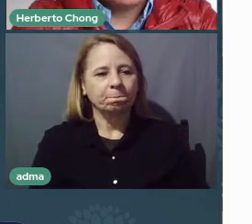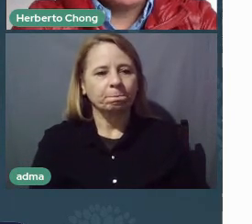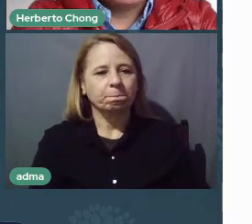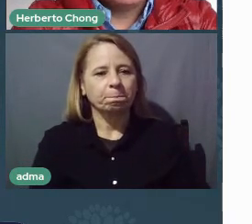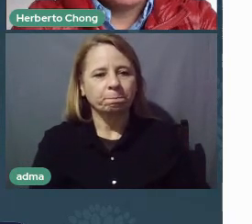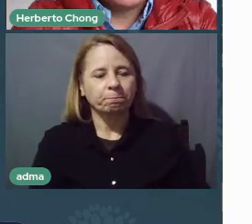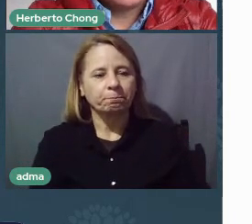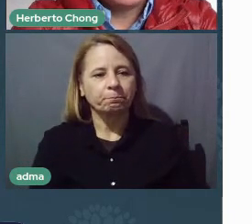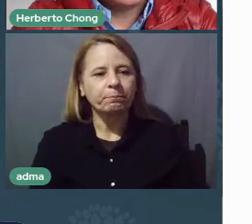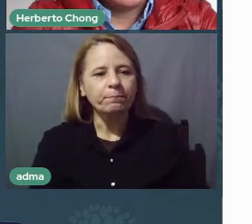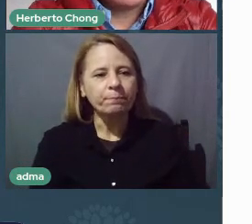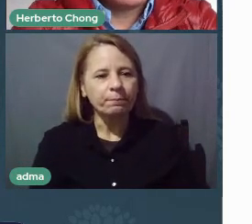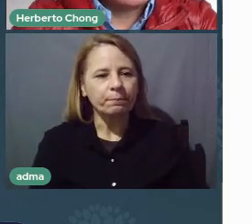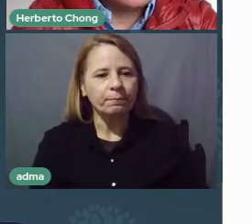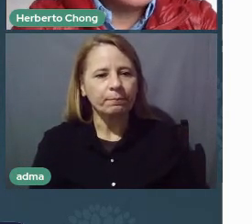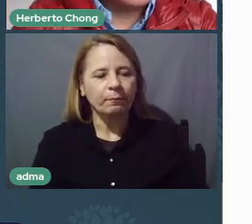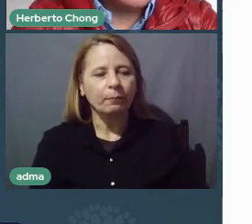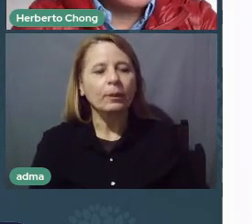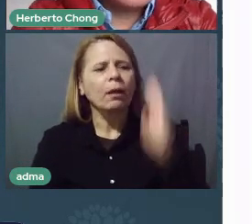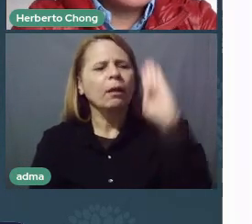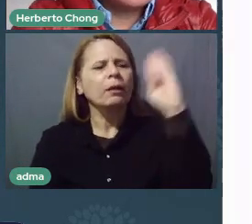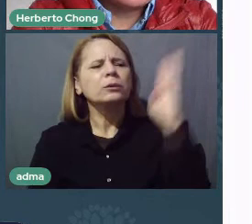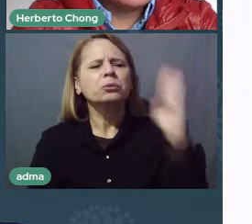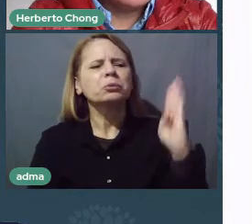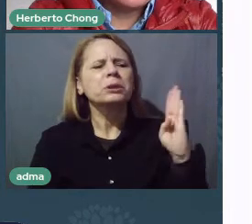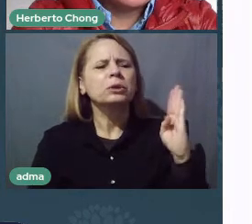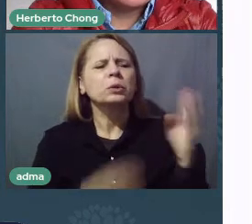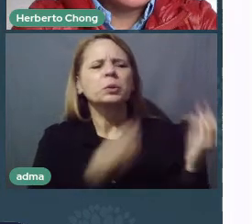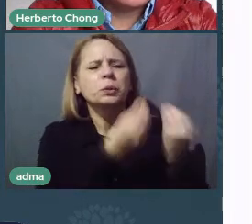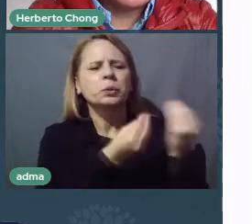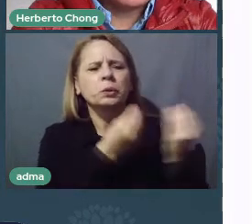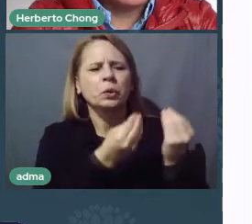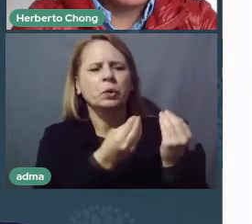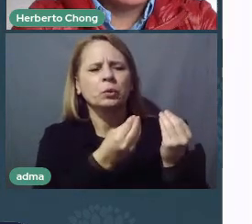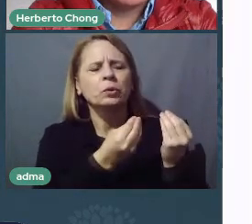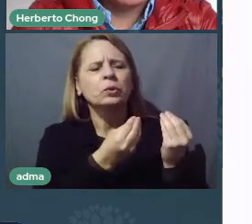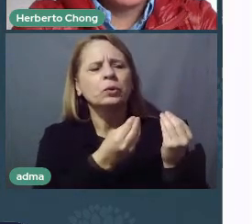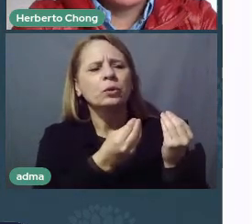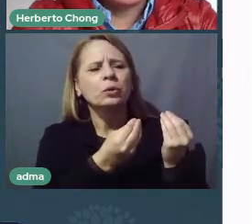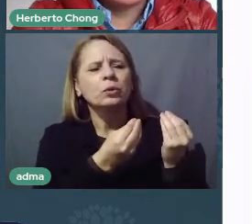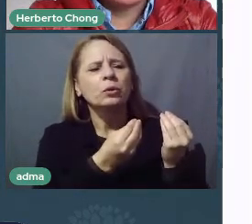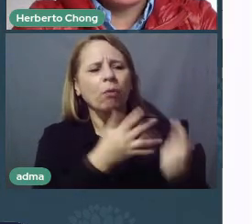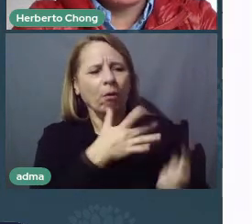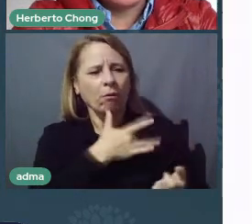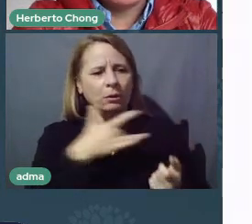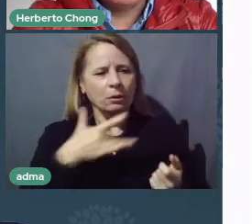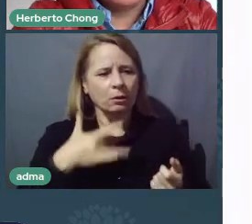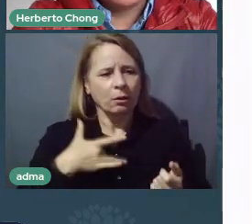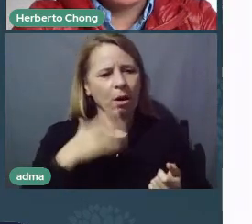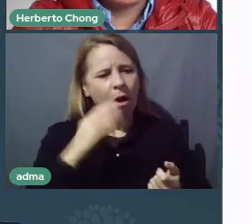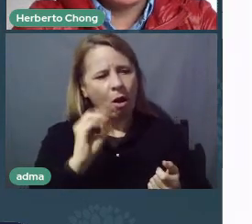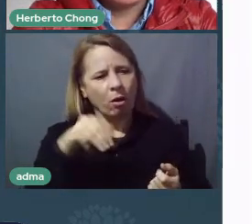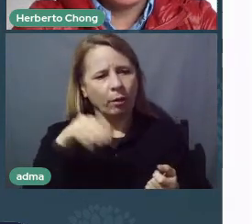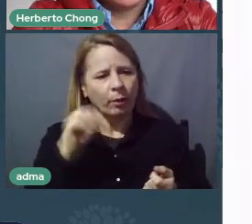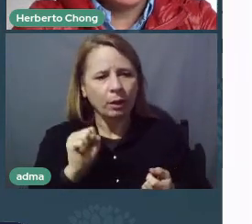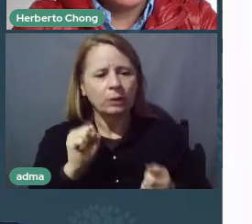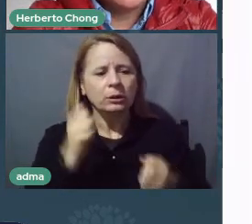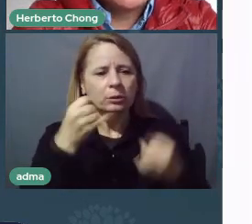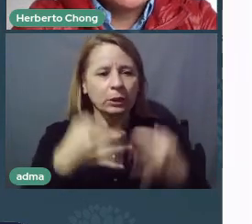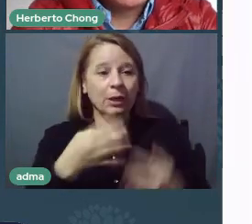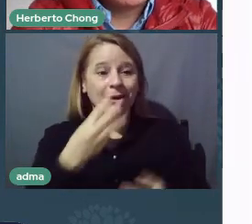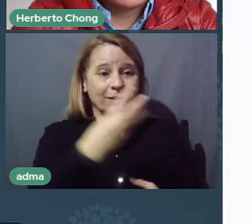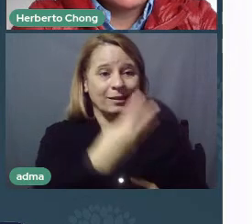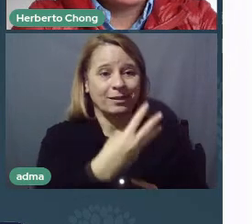No Brasil, o que a gente sabe com esses dados do Ministério da Saúde é que nós temos algo em torno de 350 mil internações por